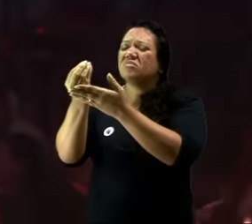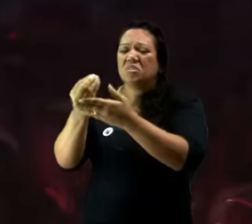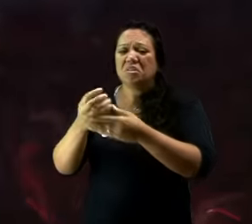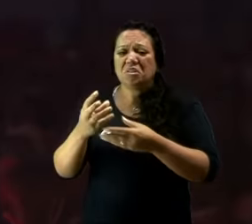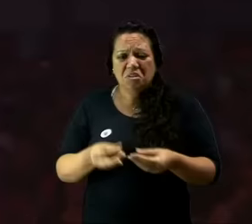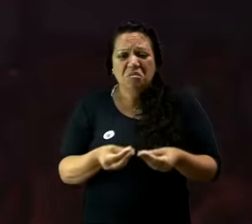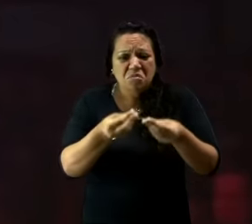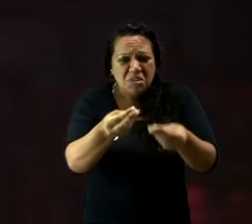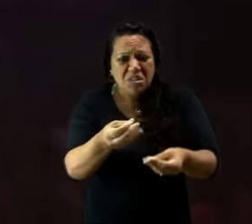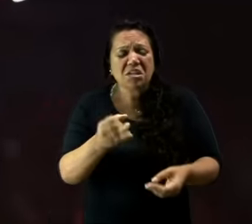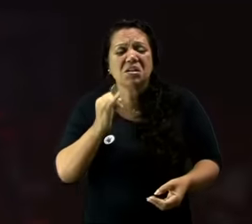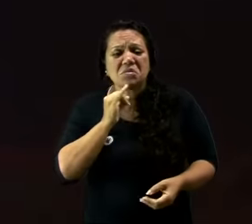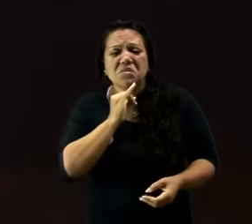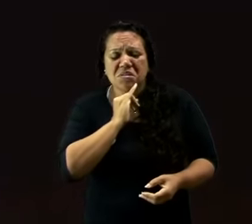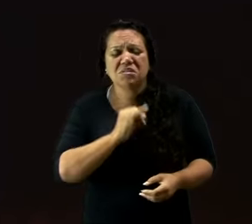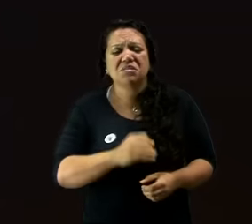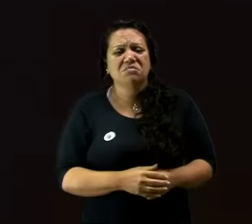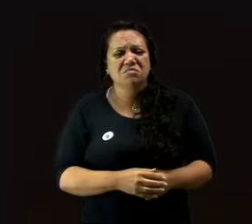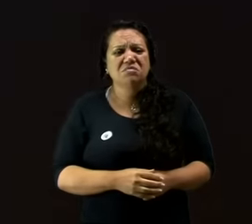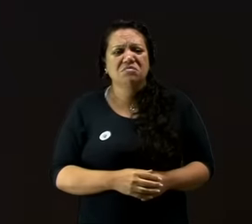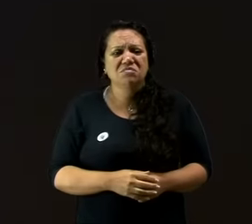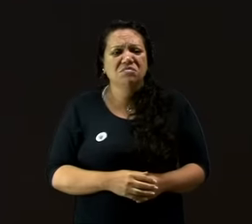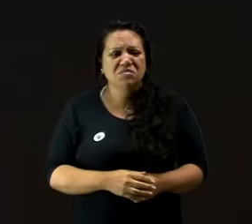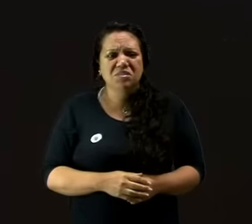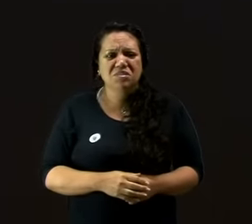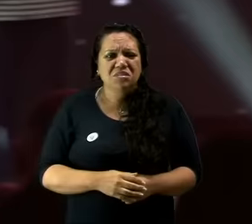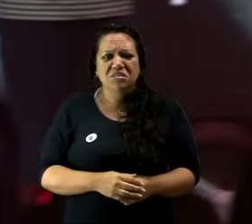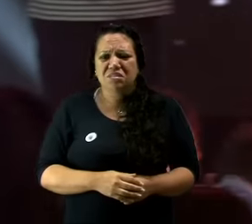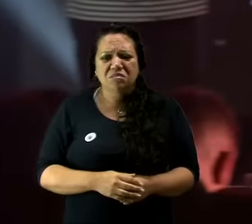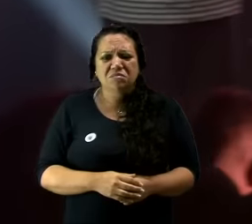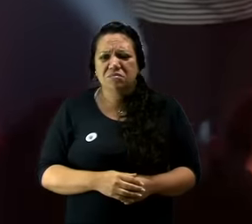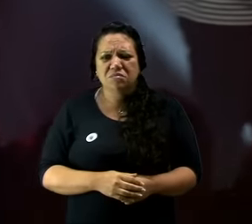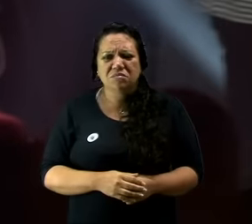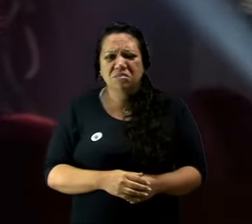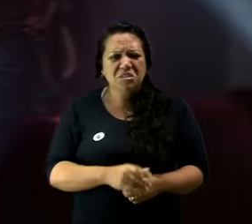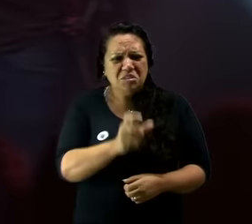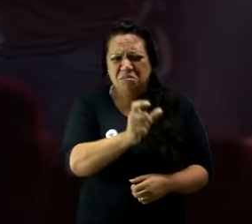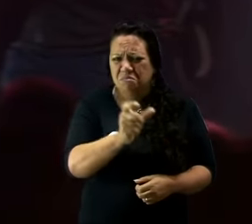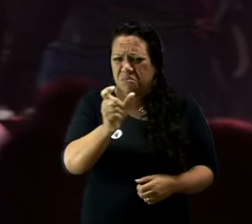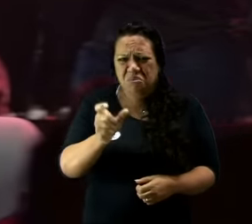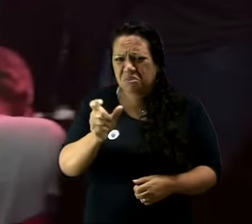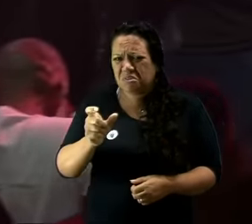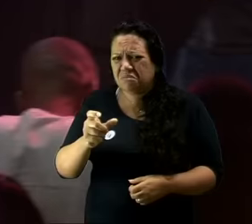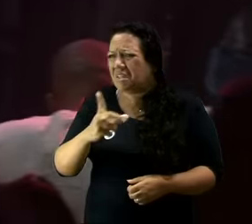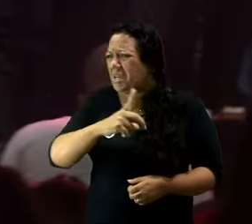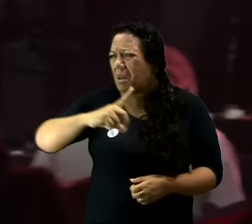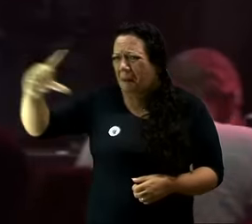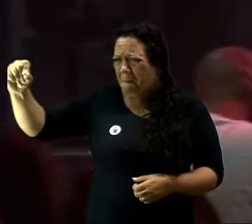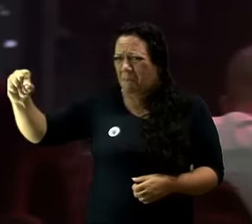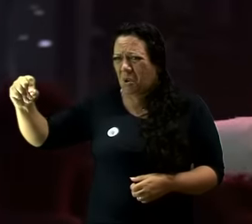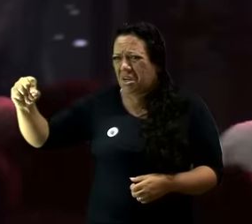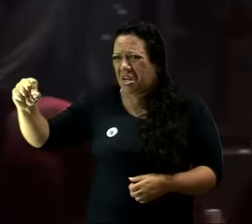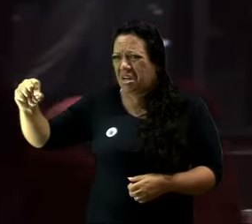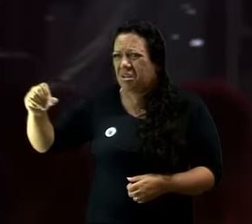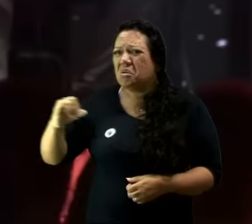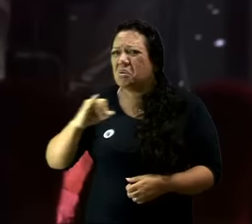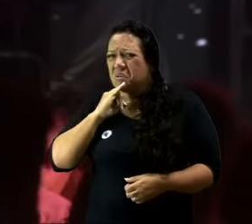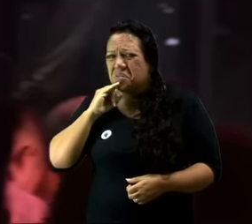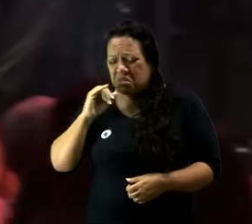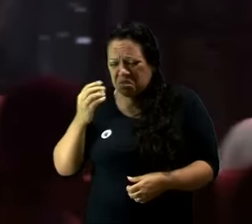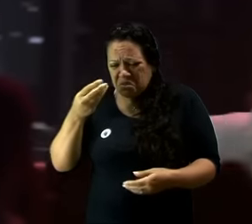hoje. Ninguém vai sair daqui levando Isaac no coração mais. Teu coração tem